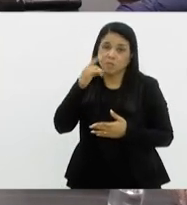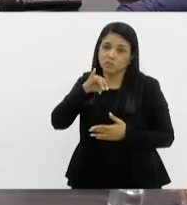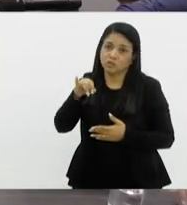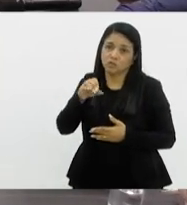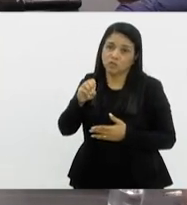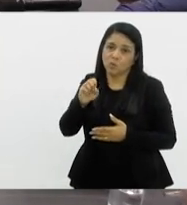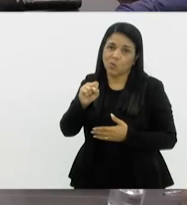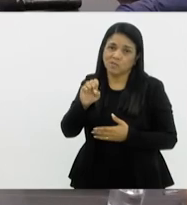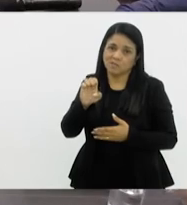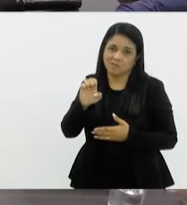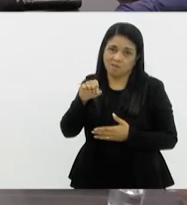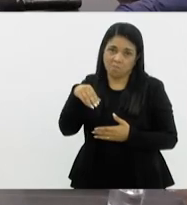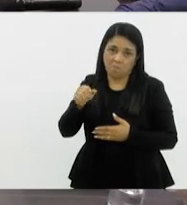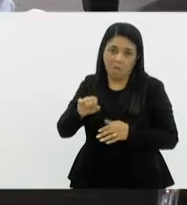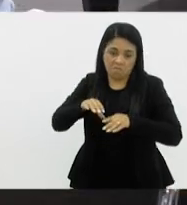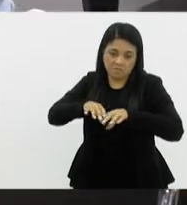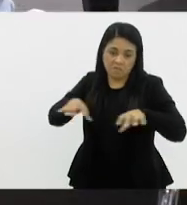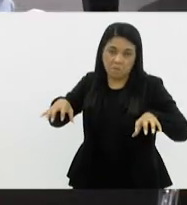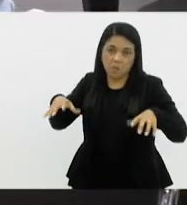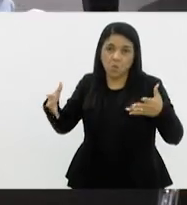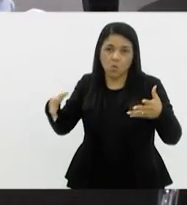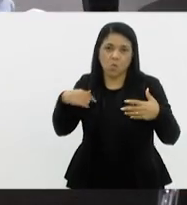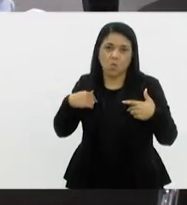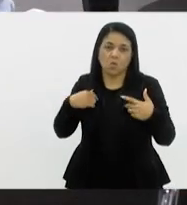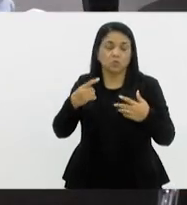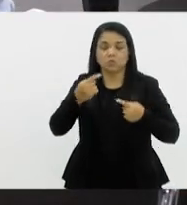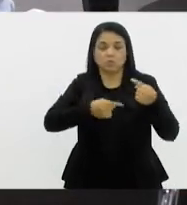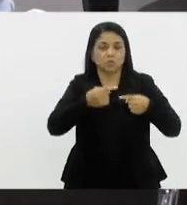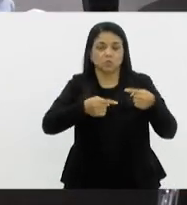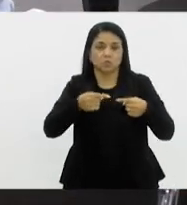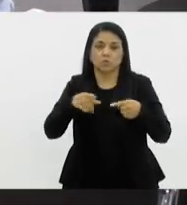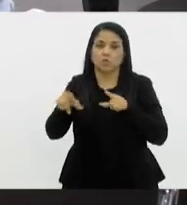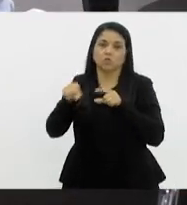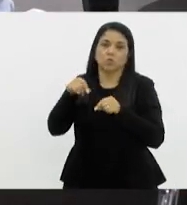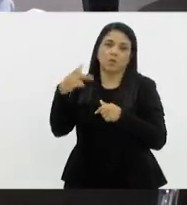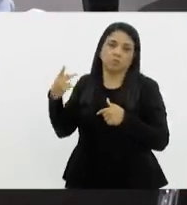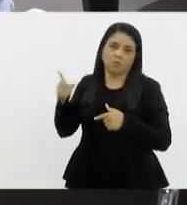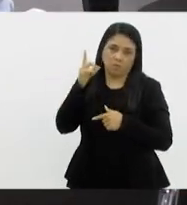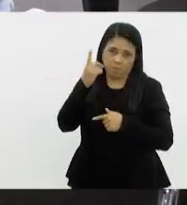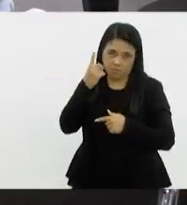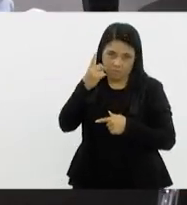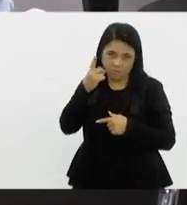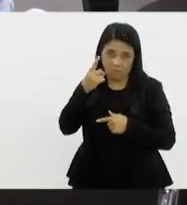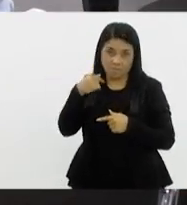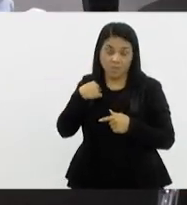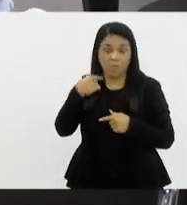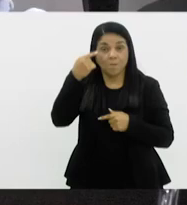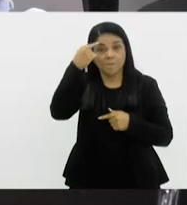não estou discutindo a preferência dele, estou discutindo se essa hipótese